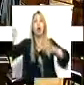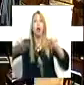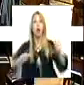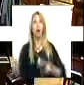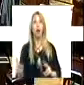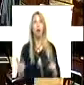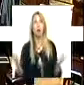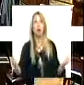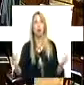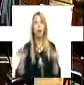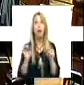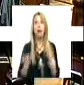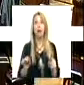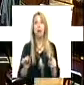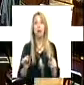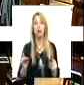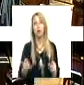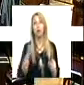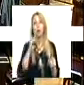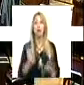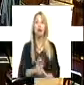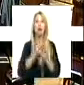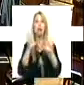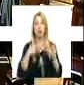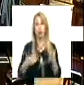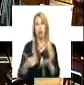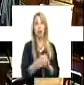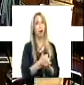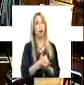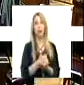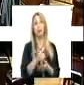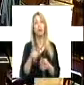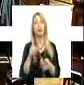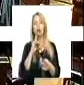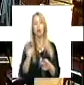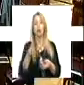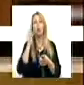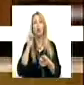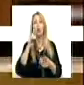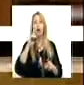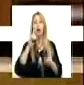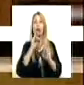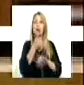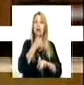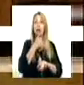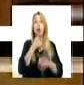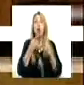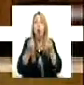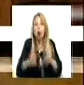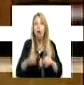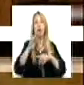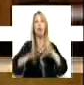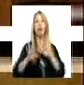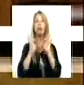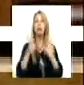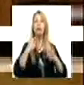E essa não é, evidentemente, receita que se deseja repetir. É bem verdade que agora